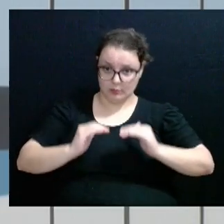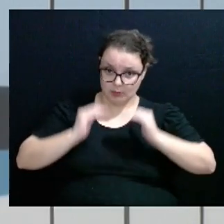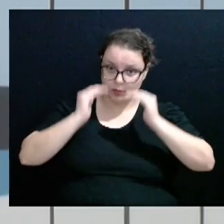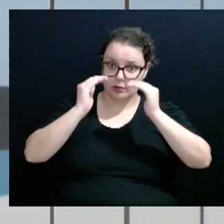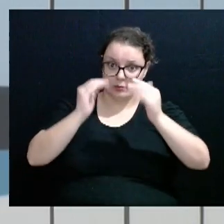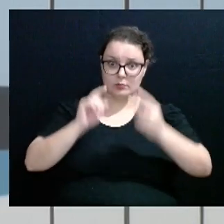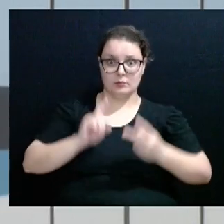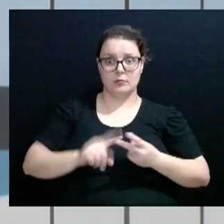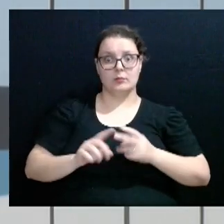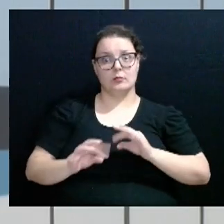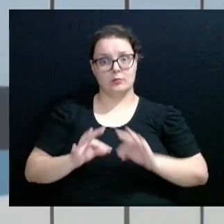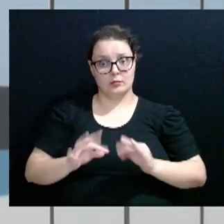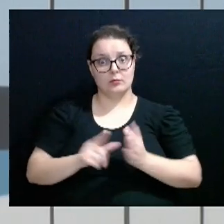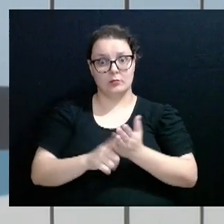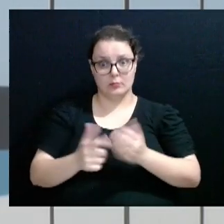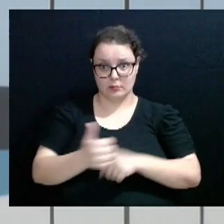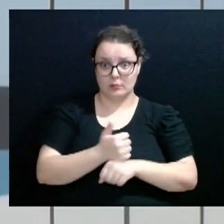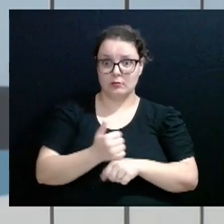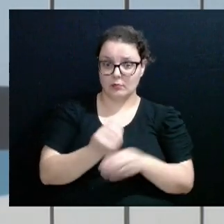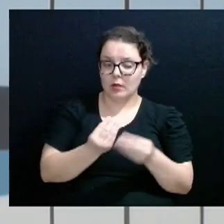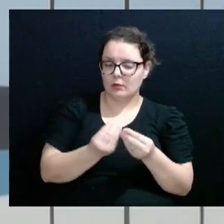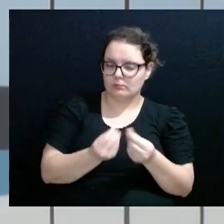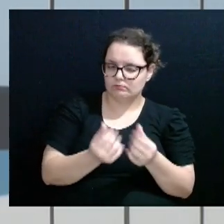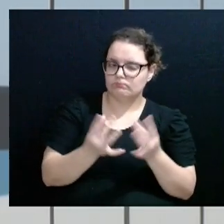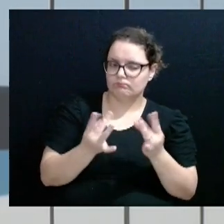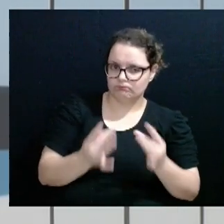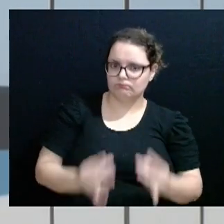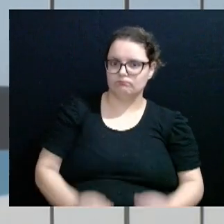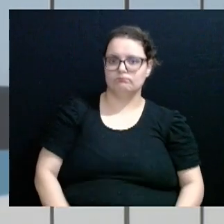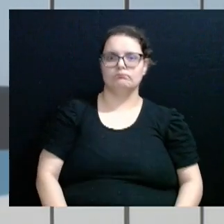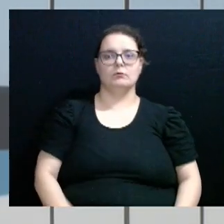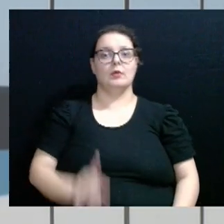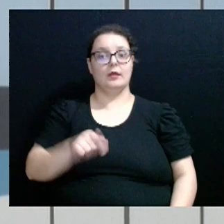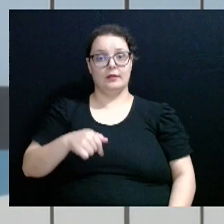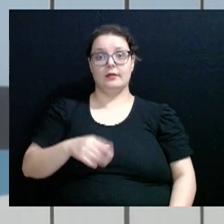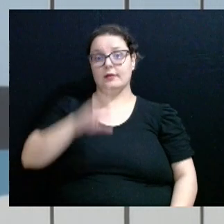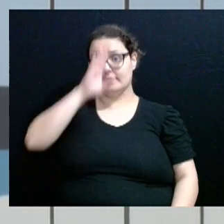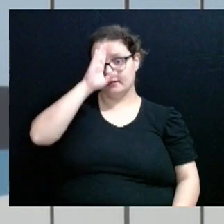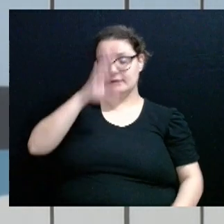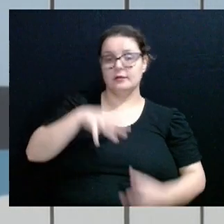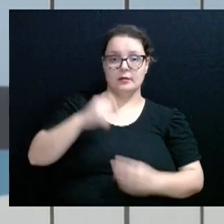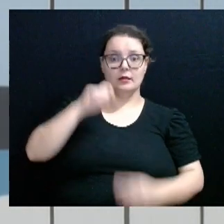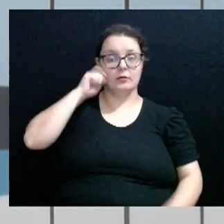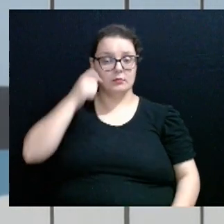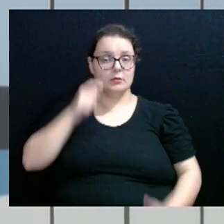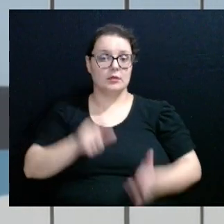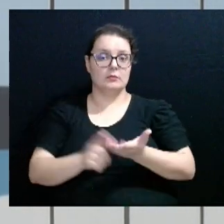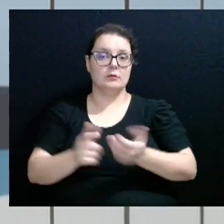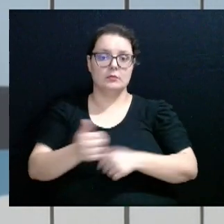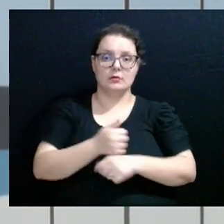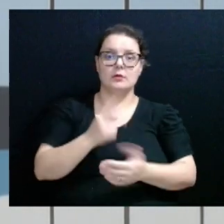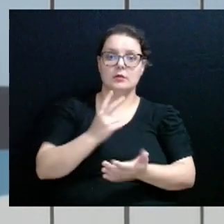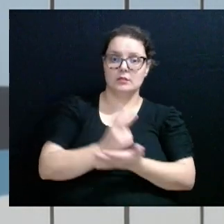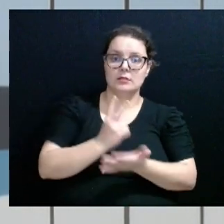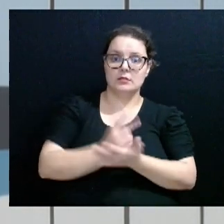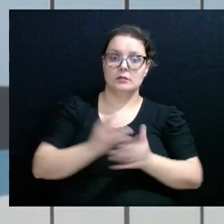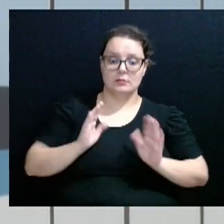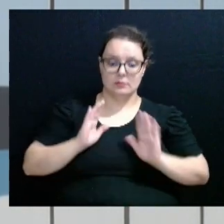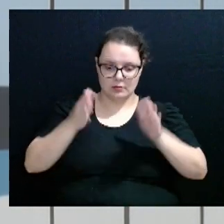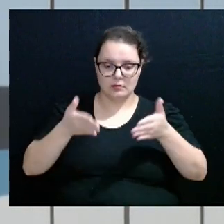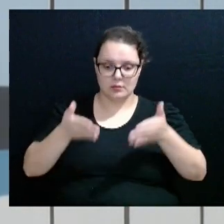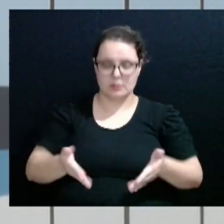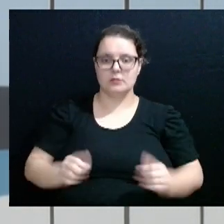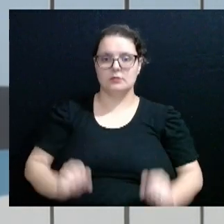jornalística bem apurada, né? Esse é o mantra da Alma Preta Jornalismo. A gente sempre preza por isso. Então, a gente